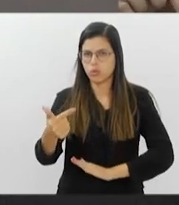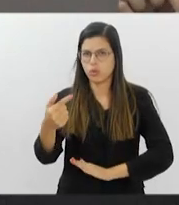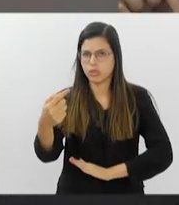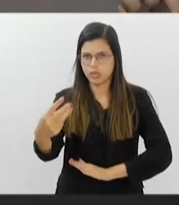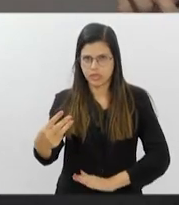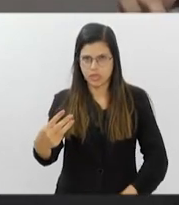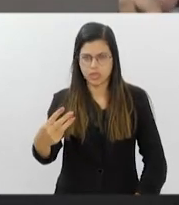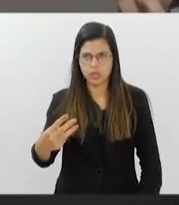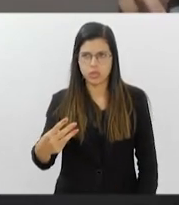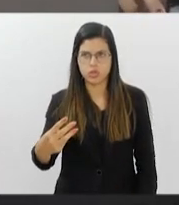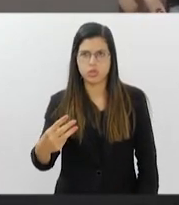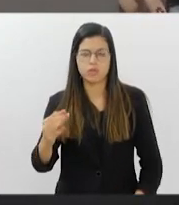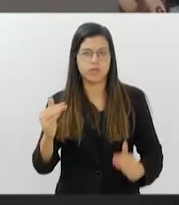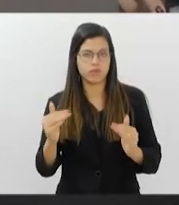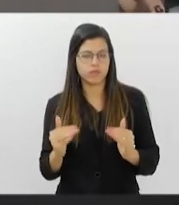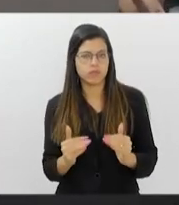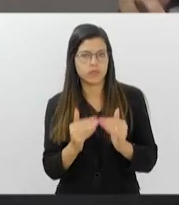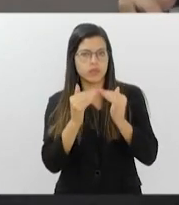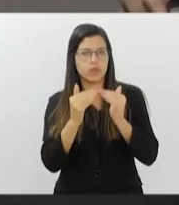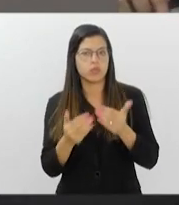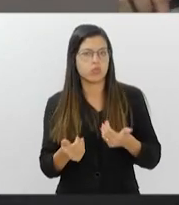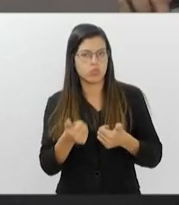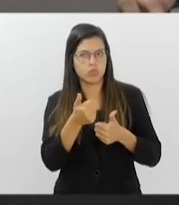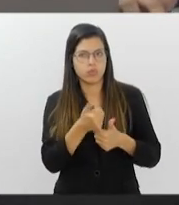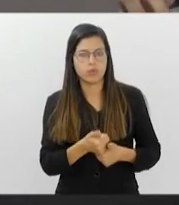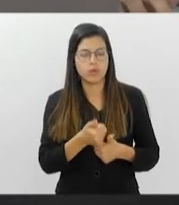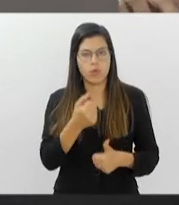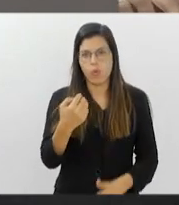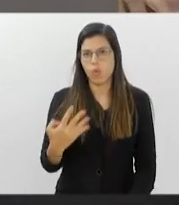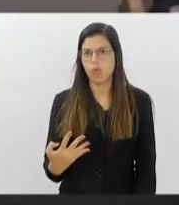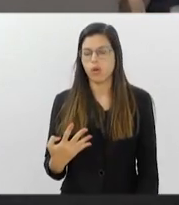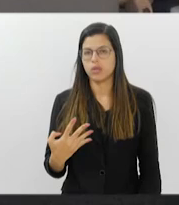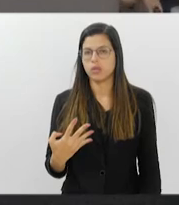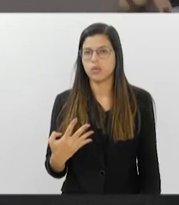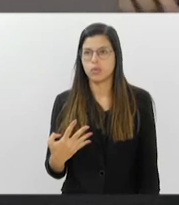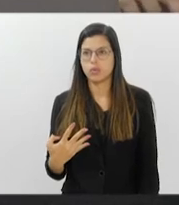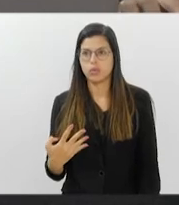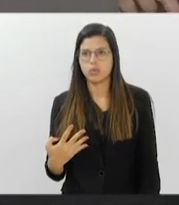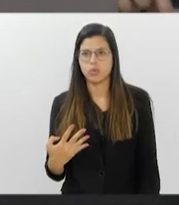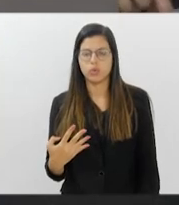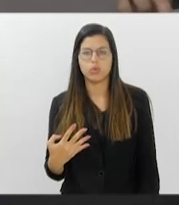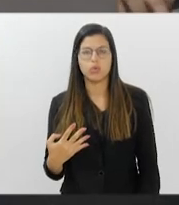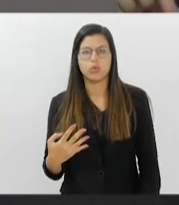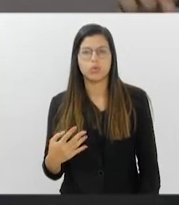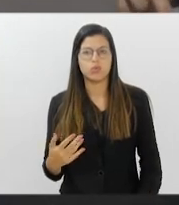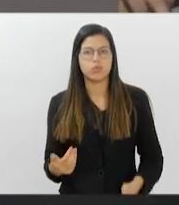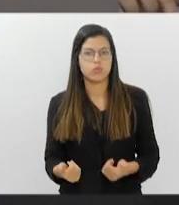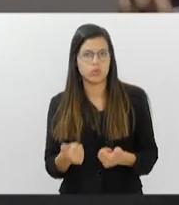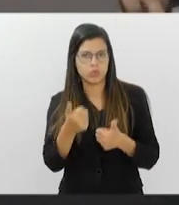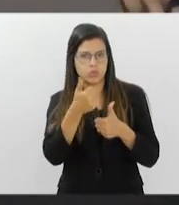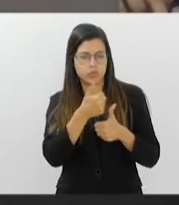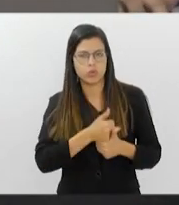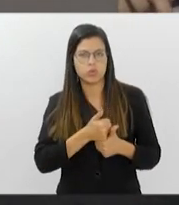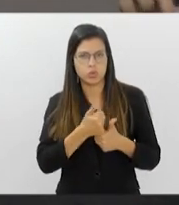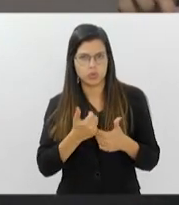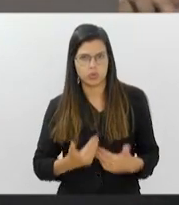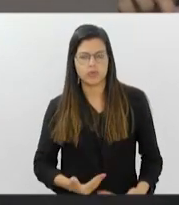3, favorável com subemenda à emenda 4, concluindo por